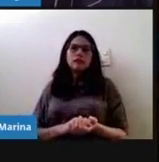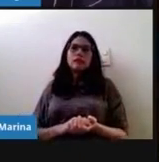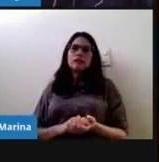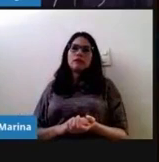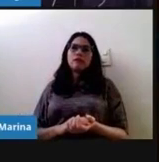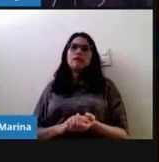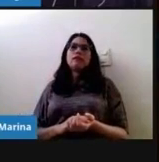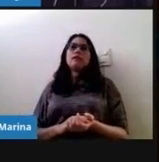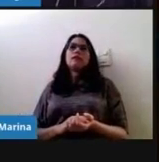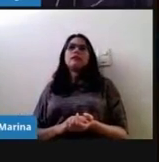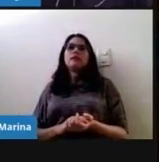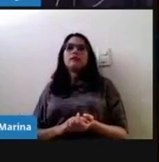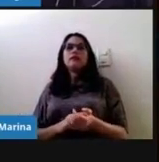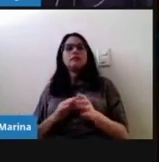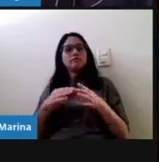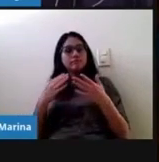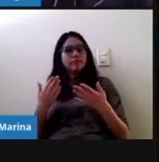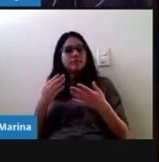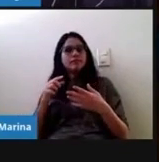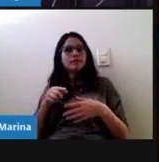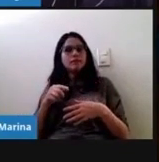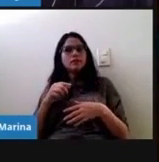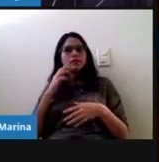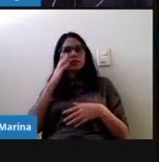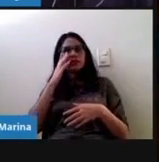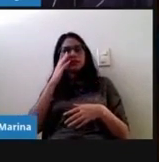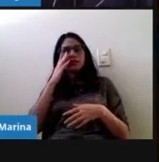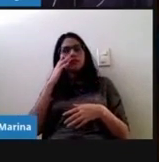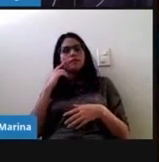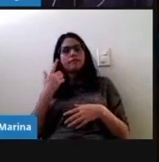de tela, tá? Corroboram para